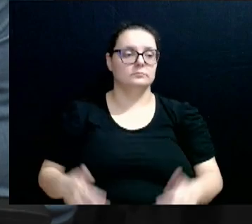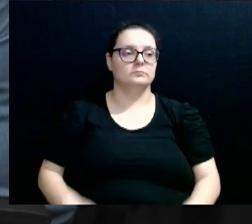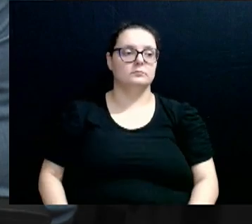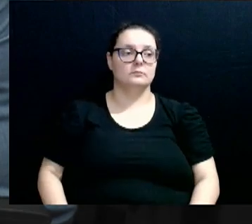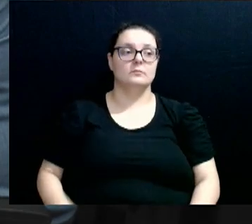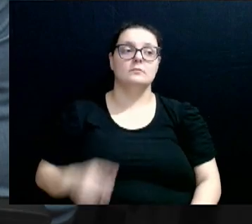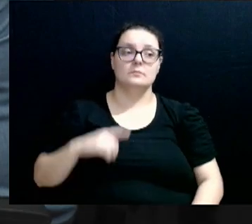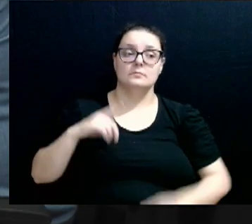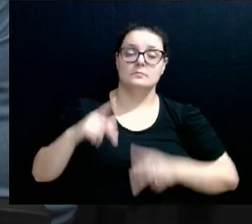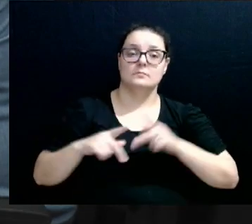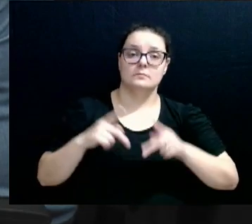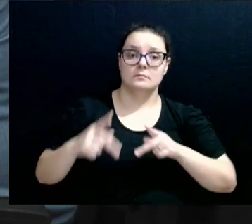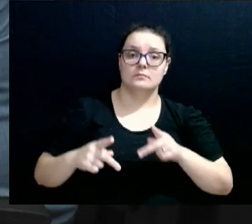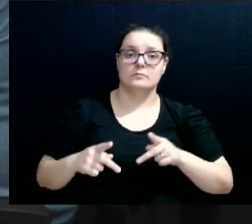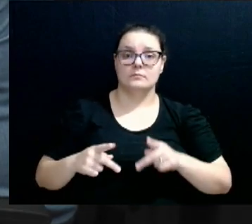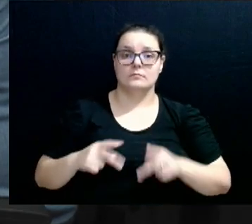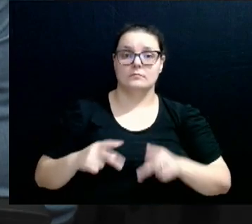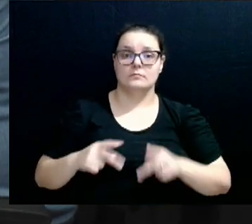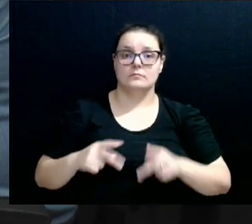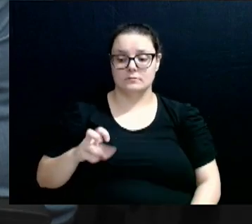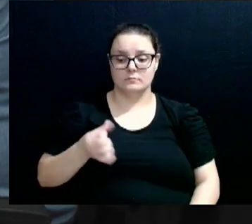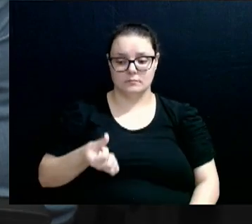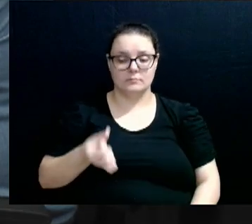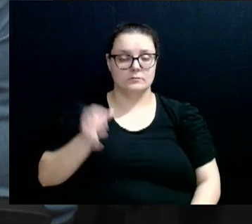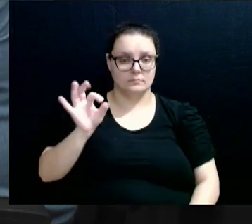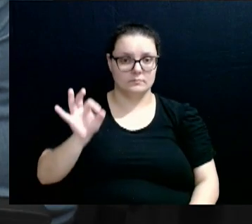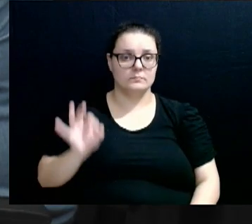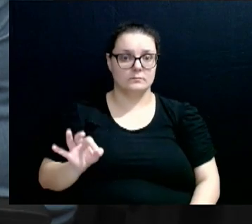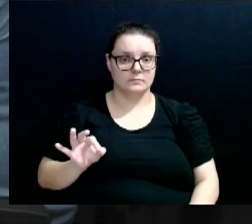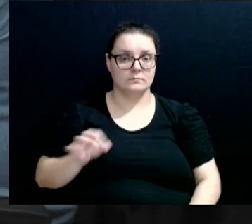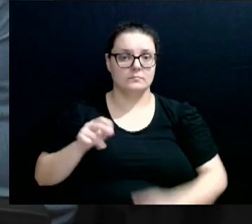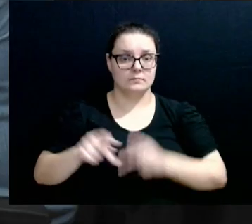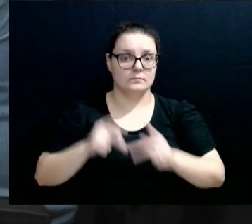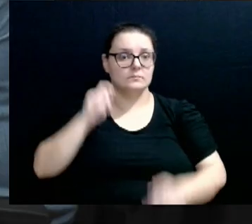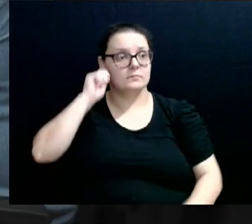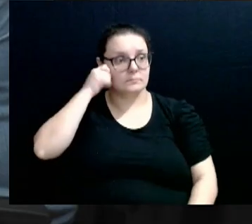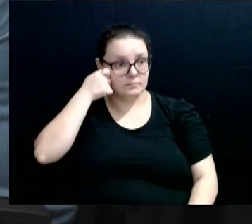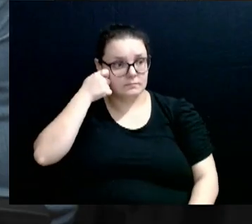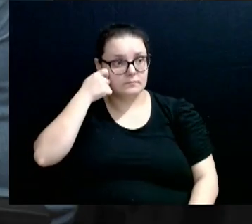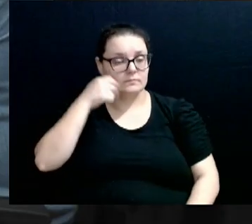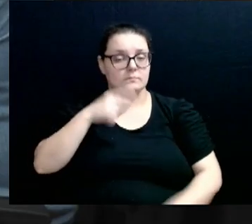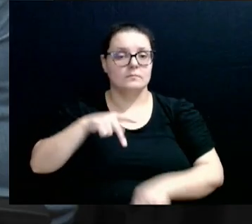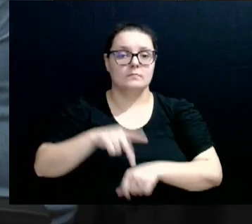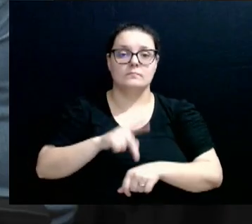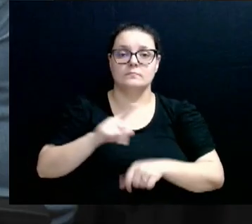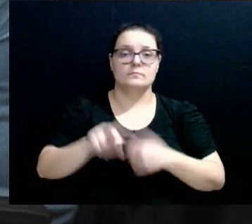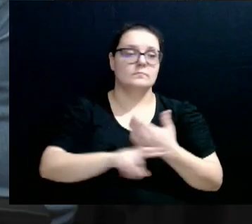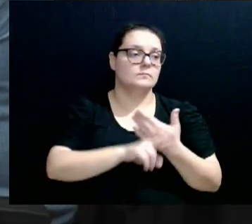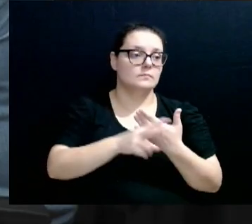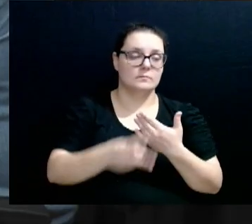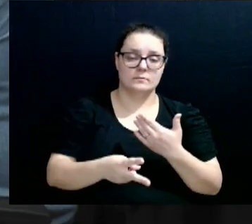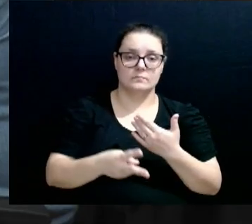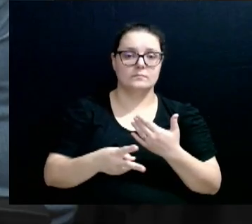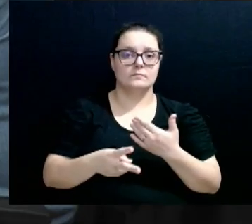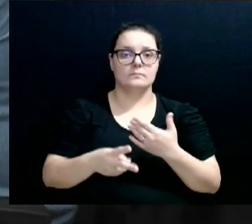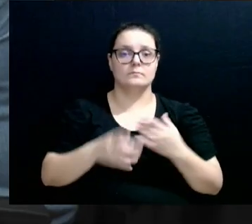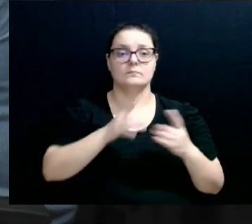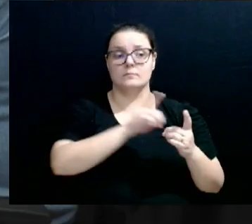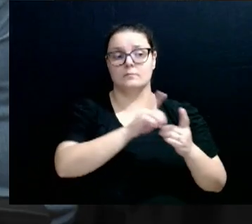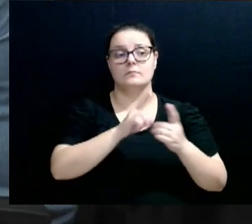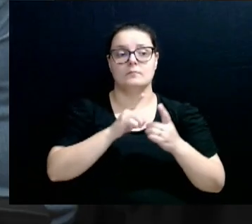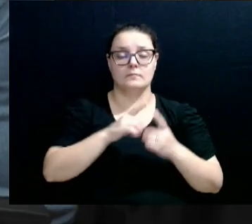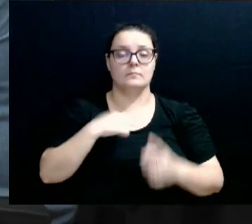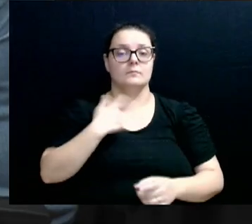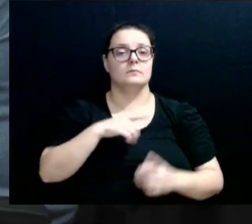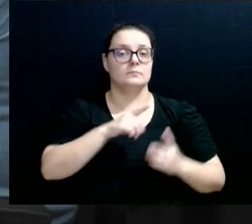de 56% de pessoas negras no país e isso não se reflete na ponta. Nós abordamos essa questão